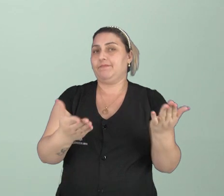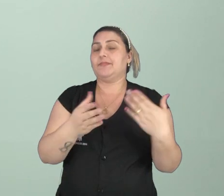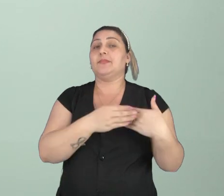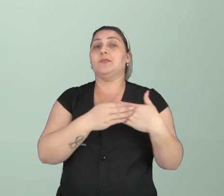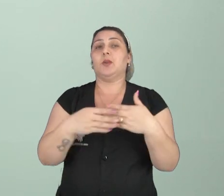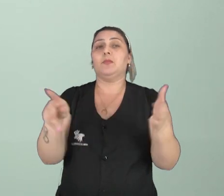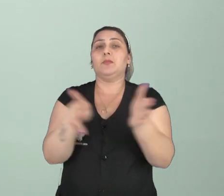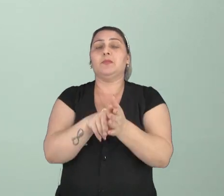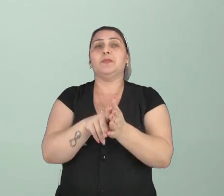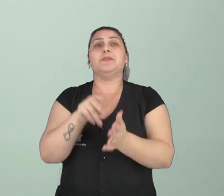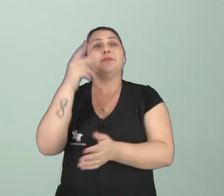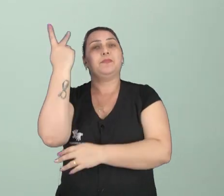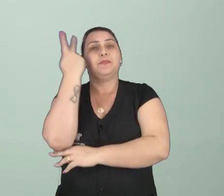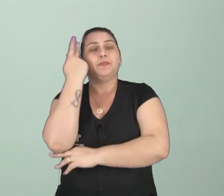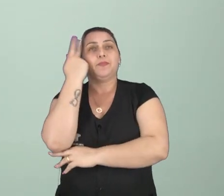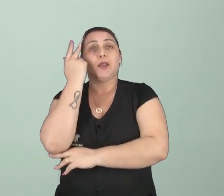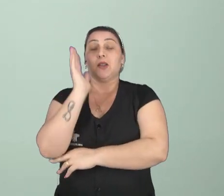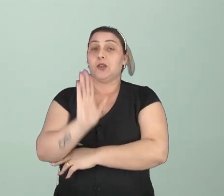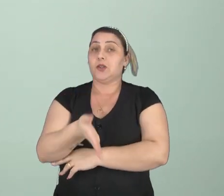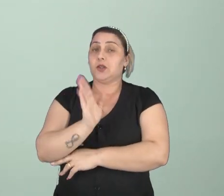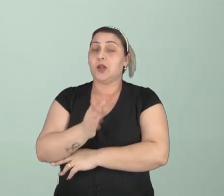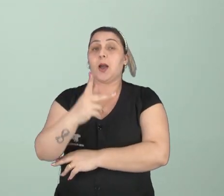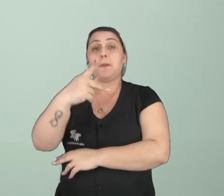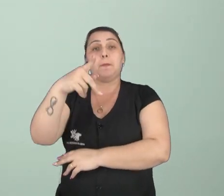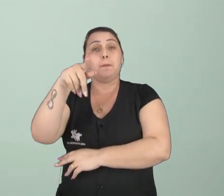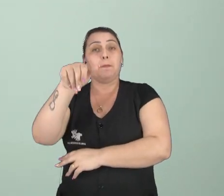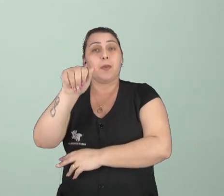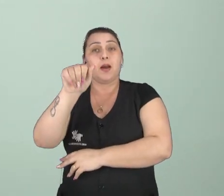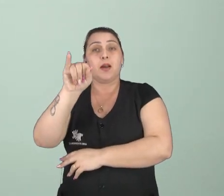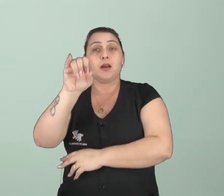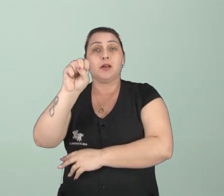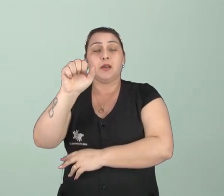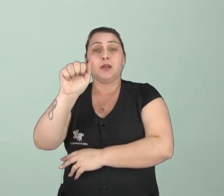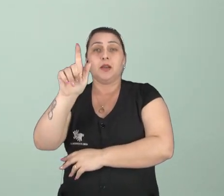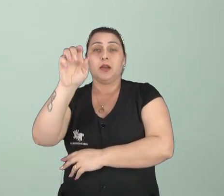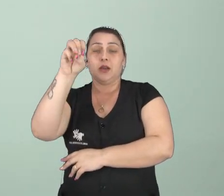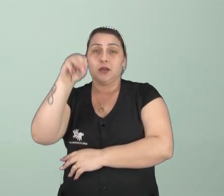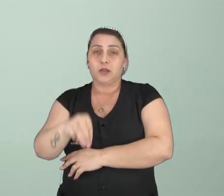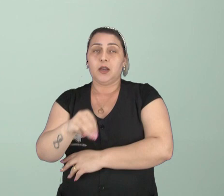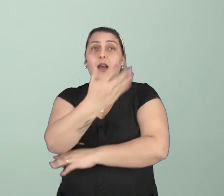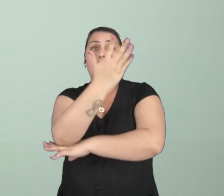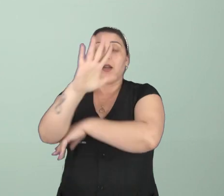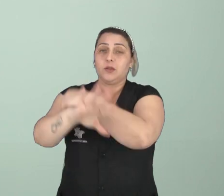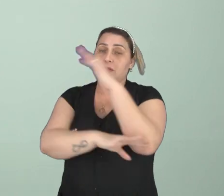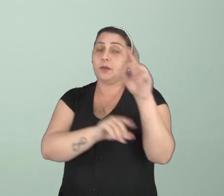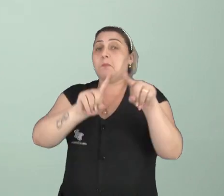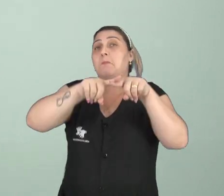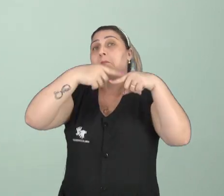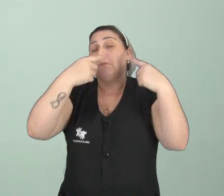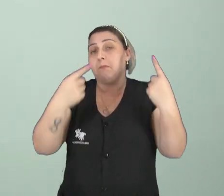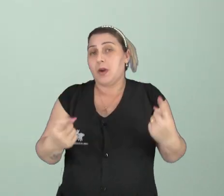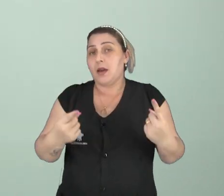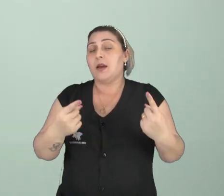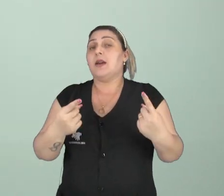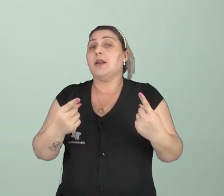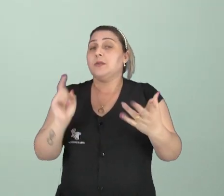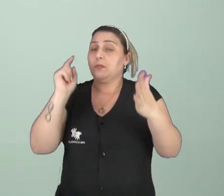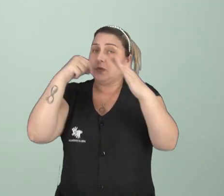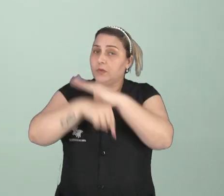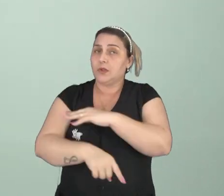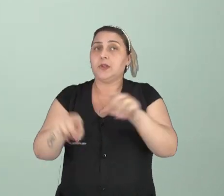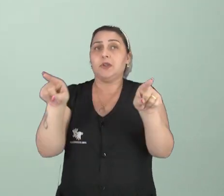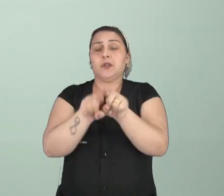da naturalidade. Já a paisagem, ela, claro que é a natureza, mas ela vai muito além disso